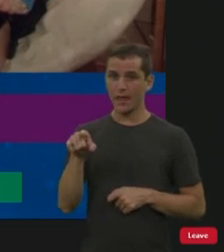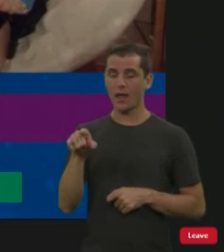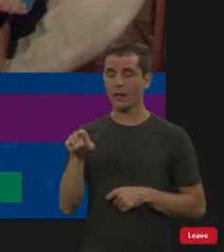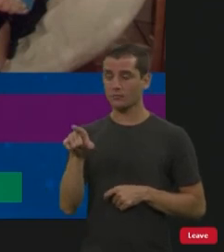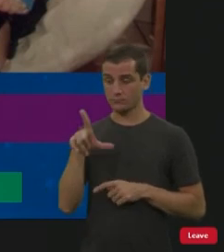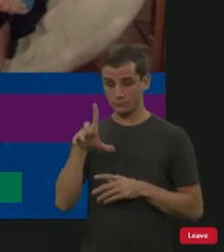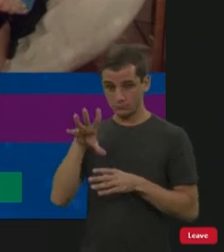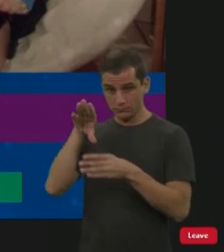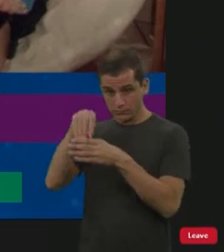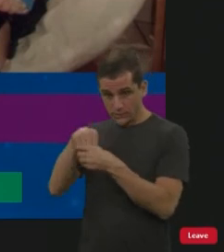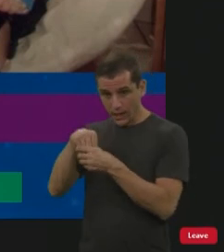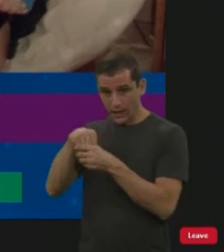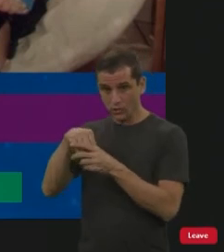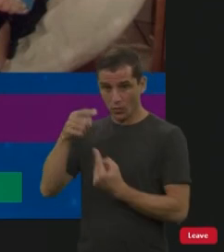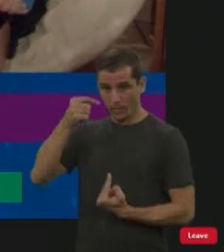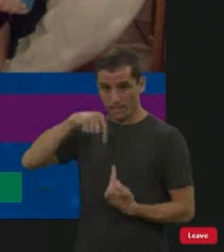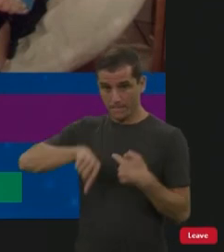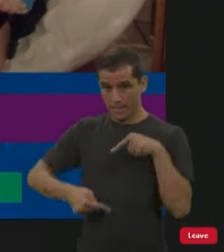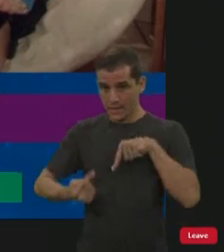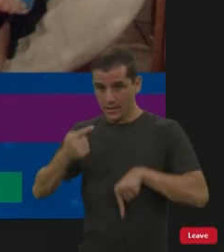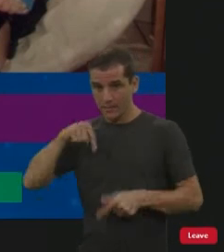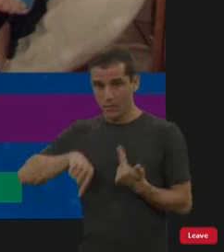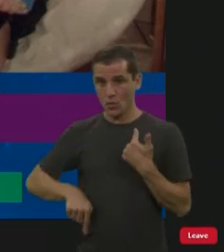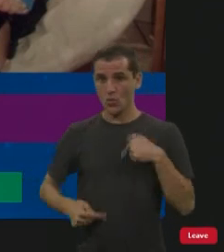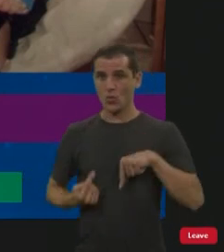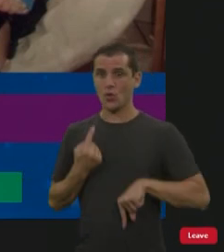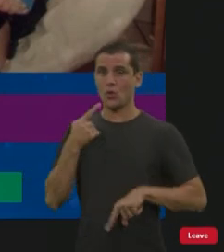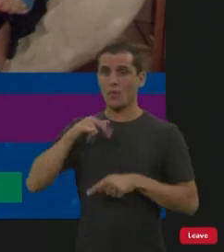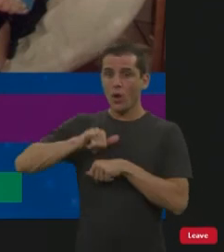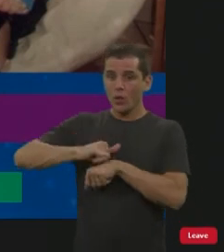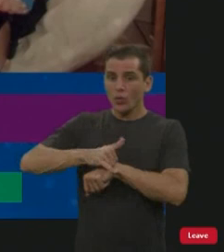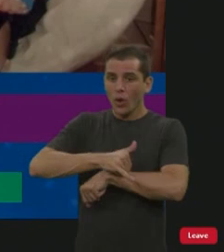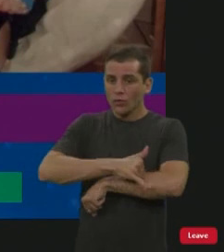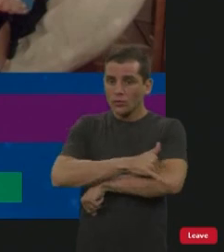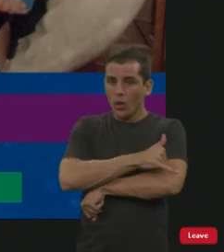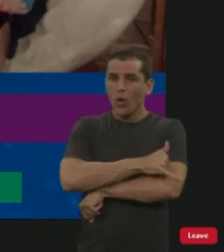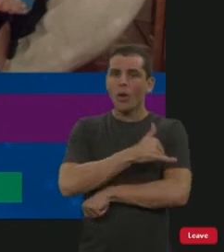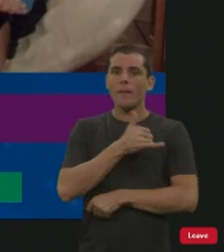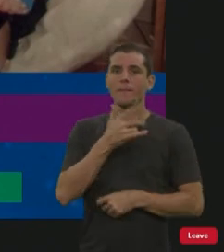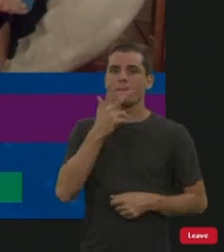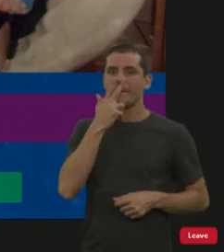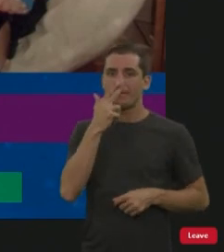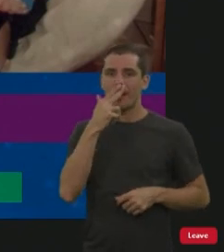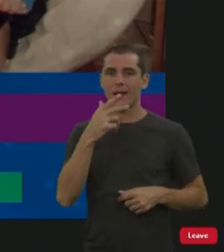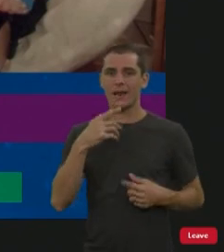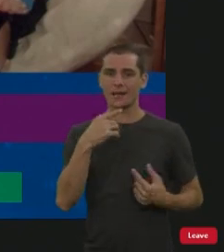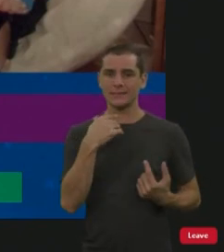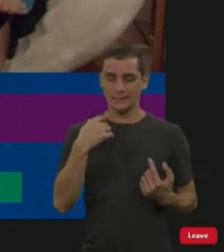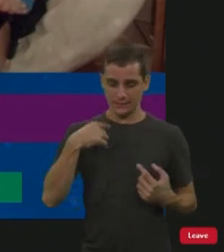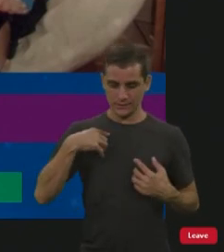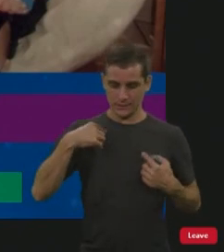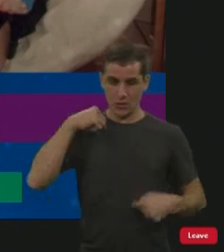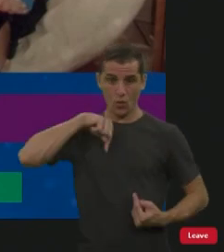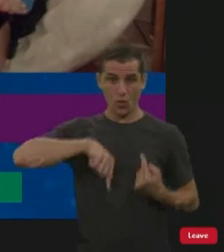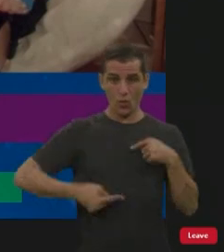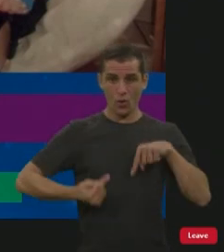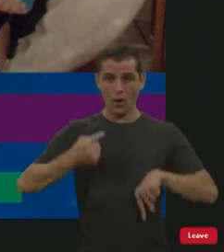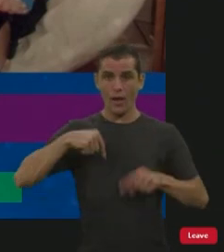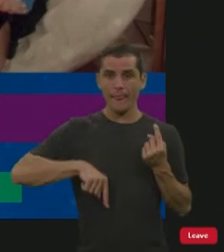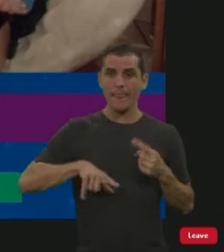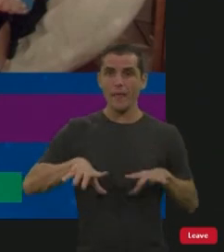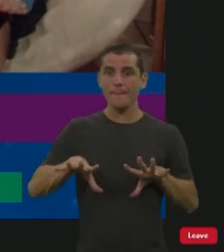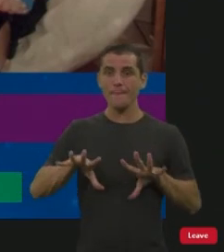gente vai ter, consequentemente, uma dificuldade do organismo obter energia